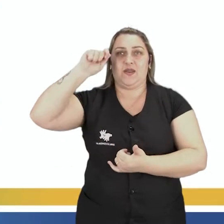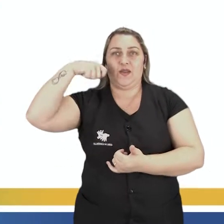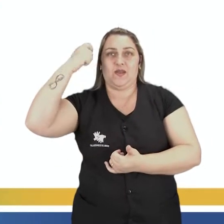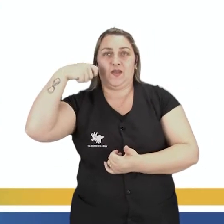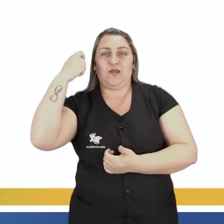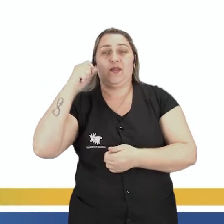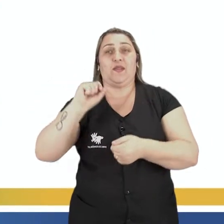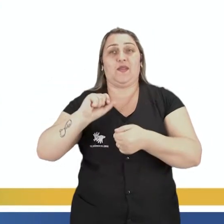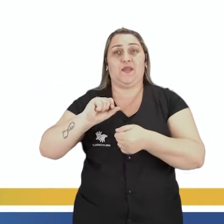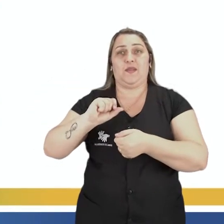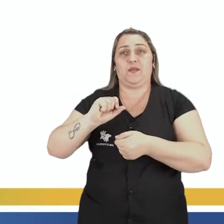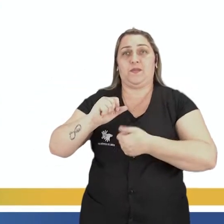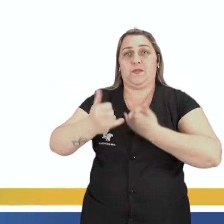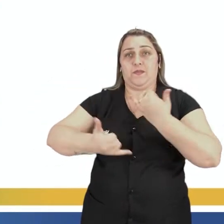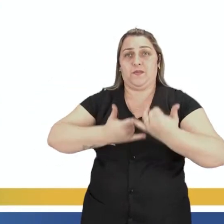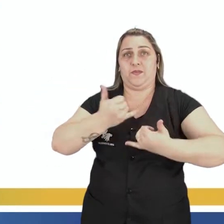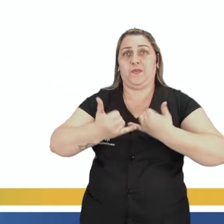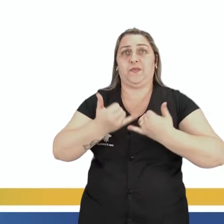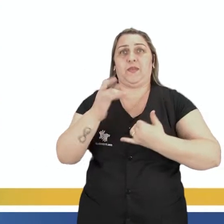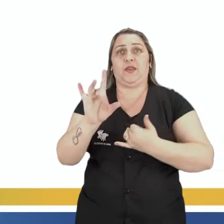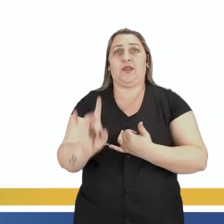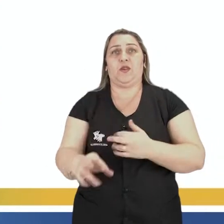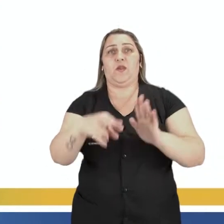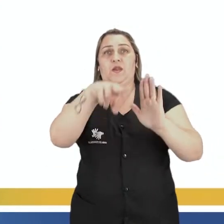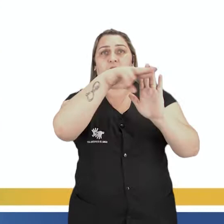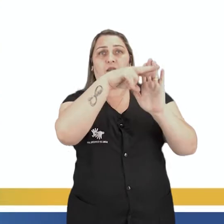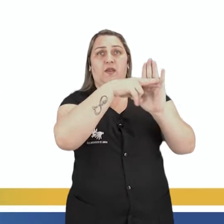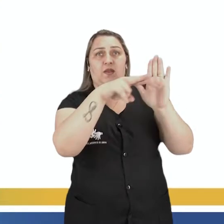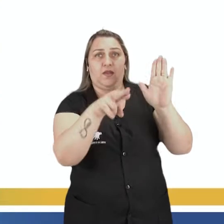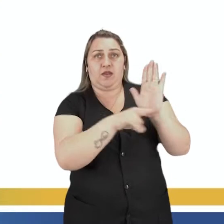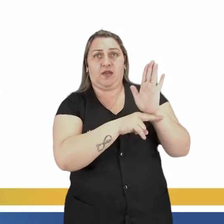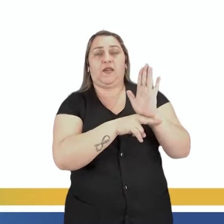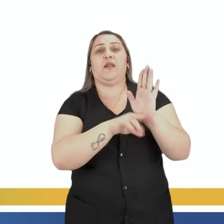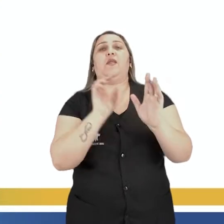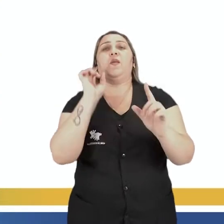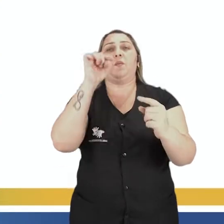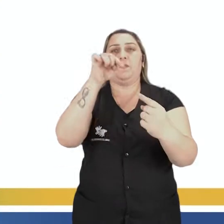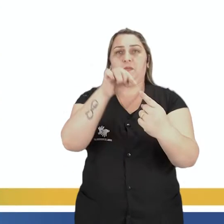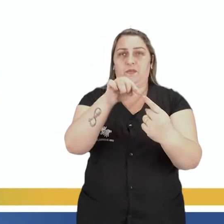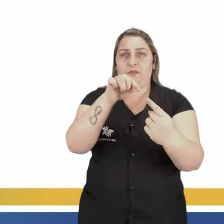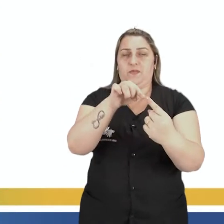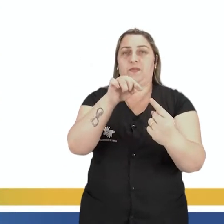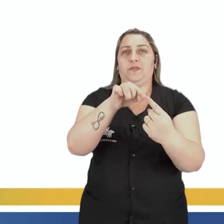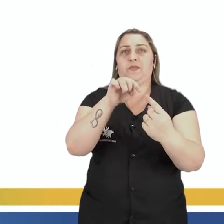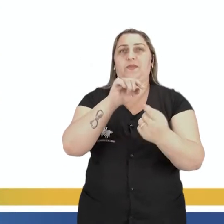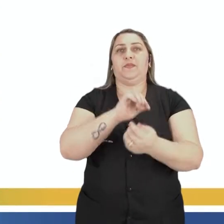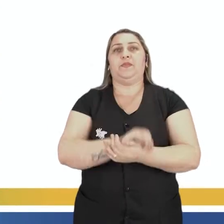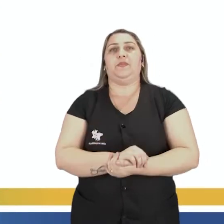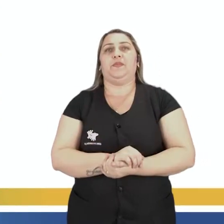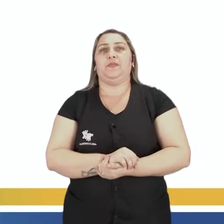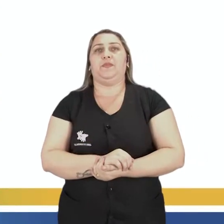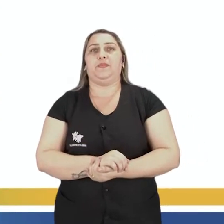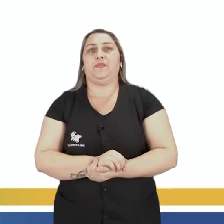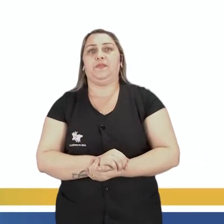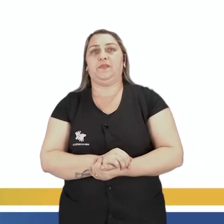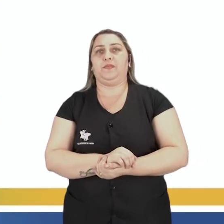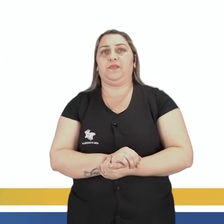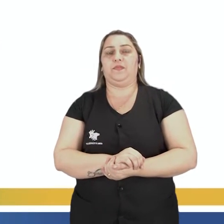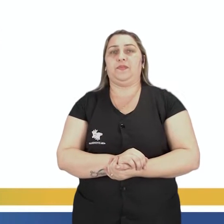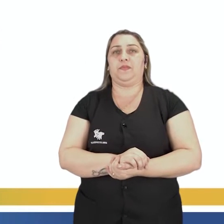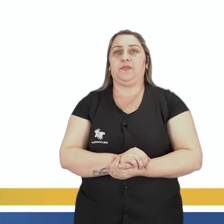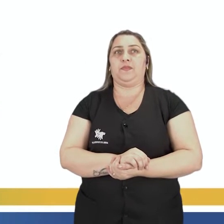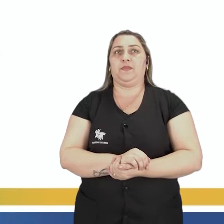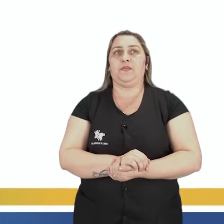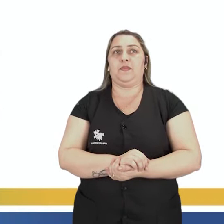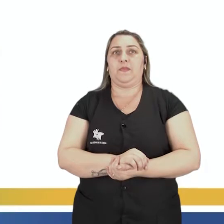estivessem brincando, só que com regras claras e objetivos específicos. Volte aqui